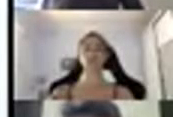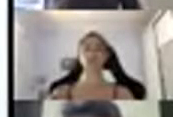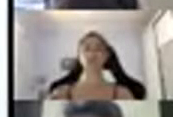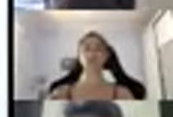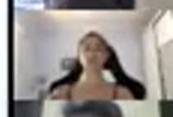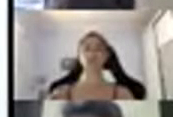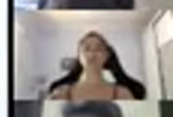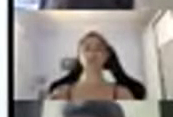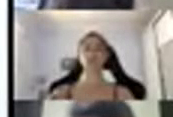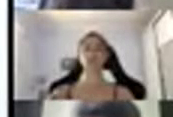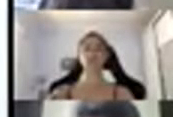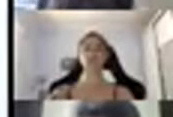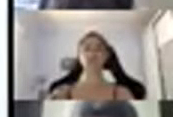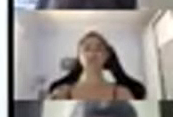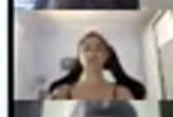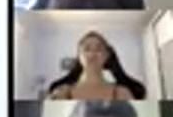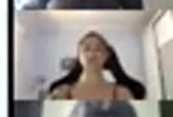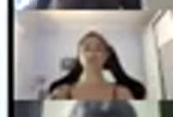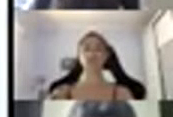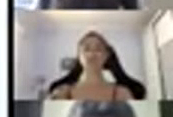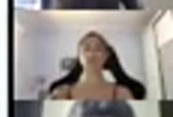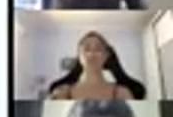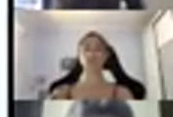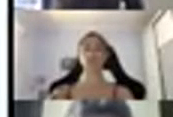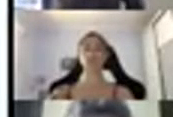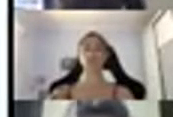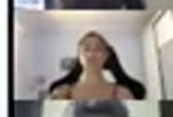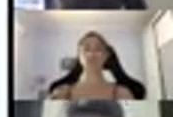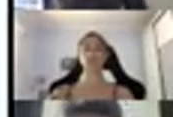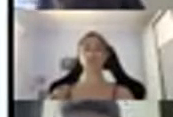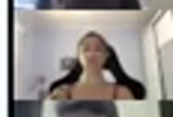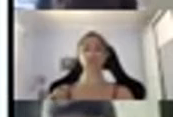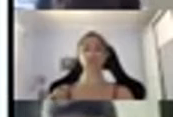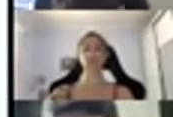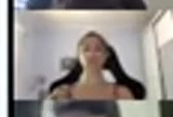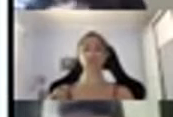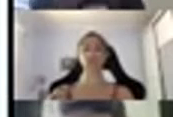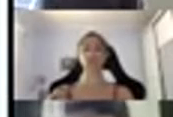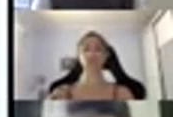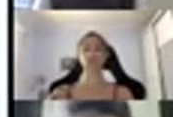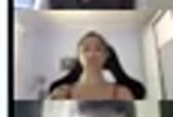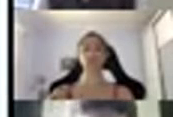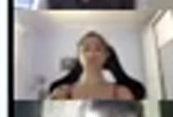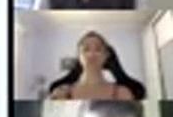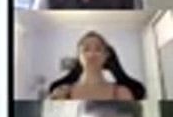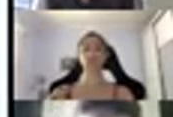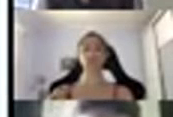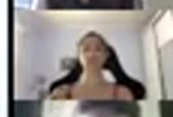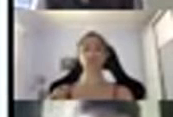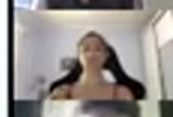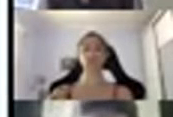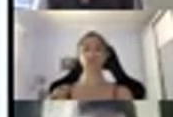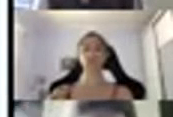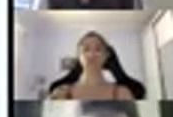4.800 agora no município de Campinas assintomáticos circulando. Mortes, a mesma coisa. Como mortes